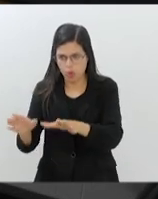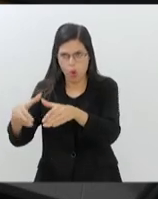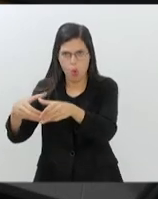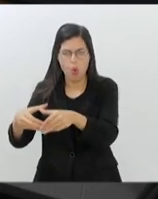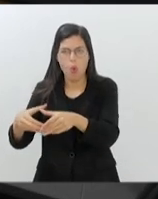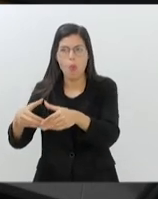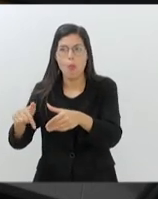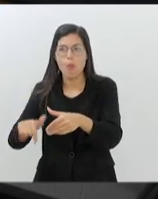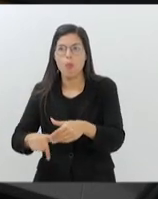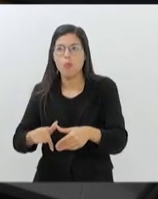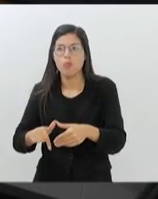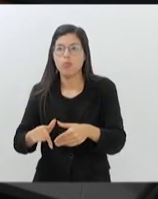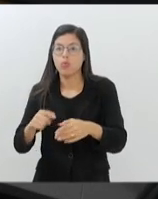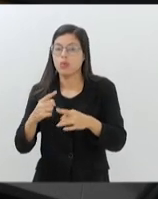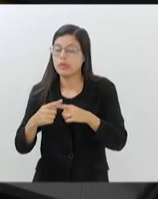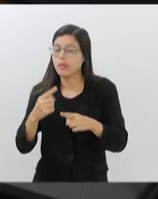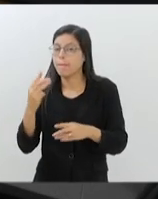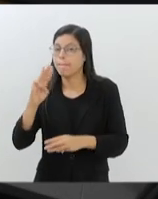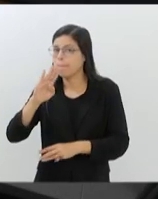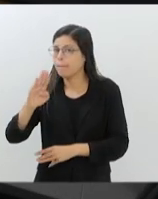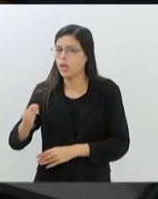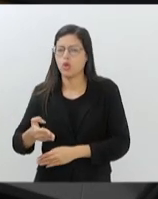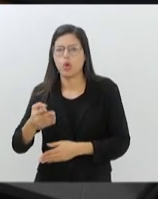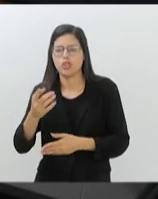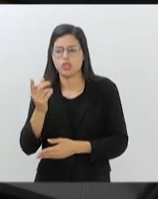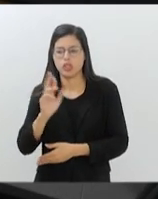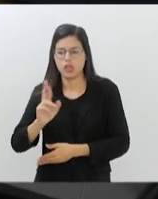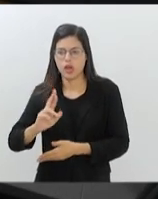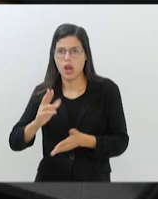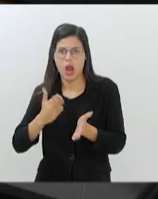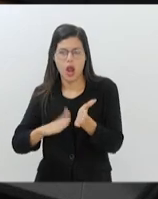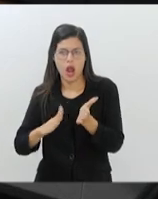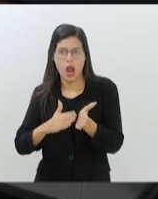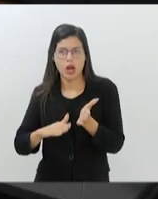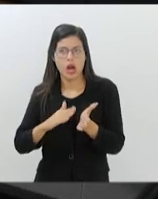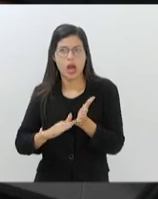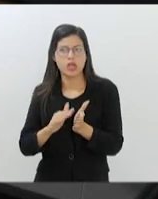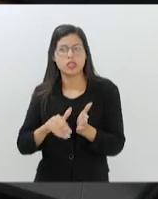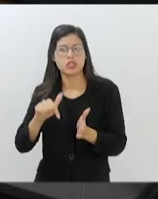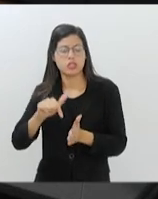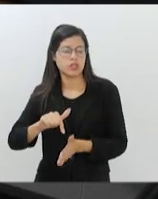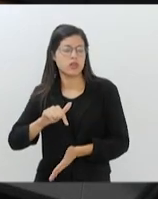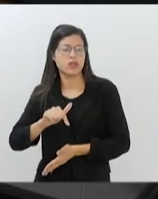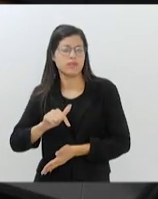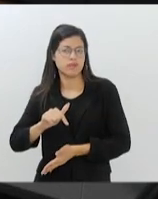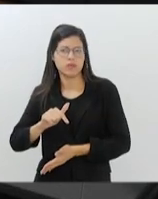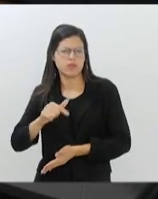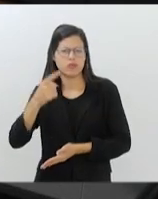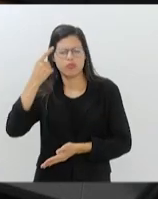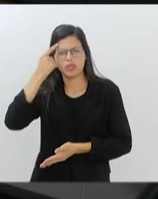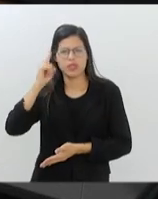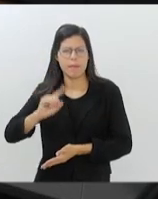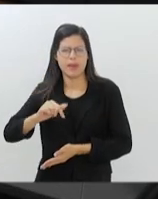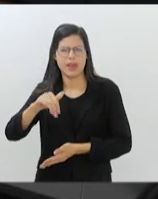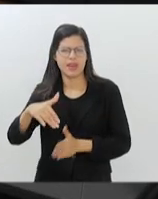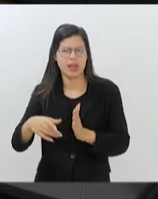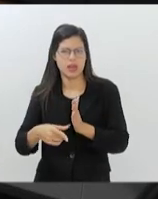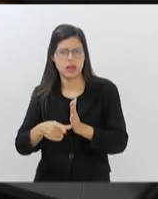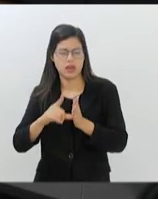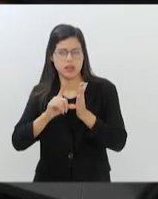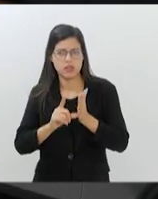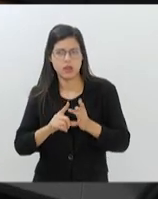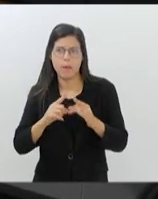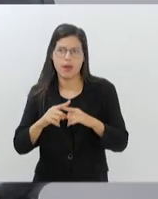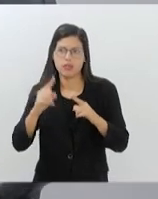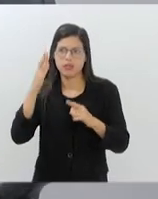do Estado eu digo Vital porque gasta bilhões de reais fruto da decisão desse grupo de cinco pessoas o senhor não sabia quem o antecedeu mas o